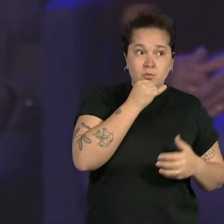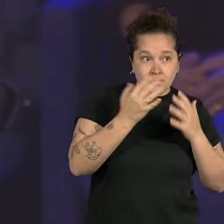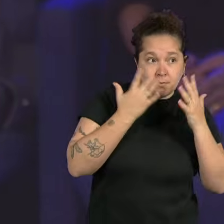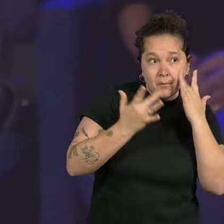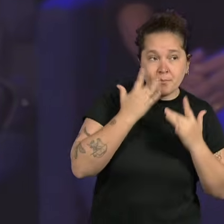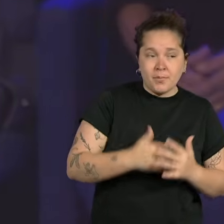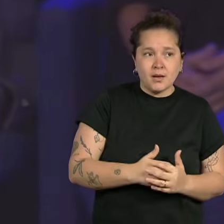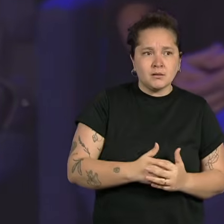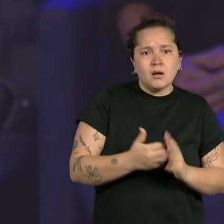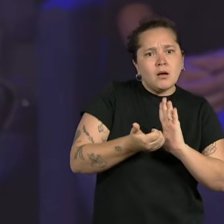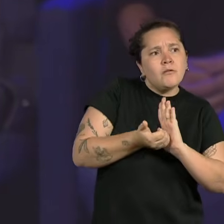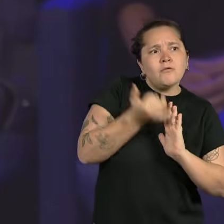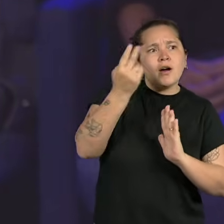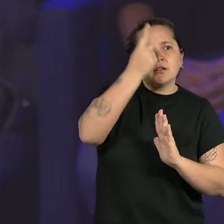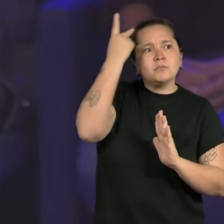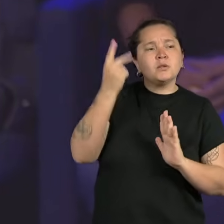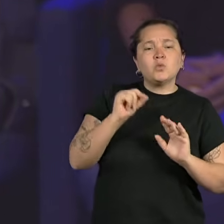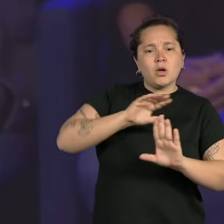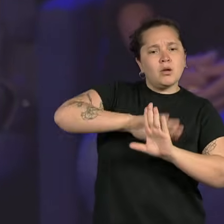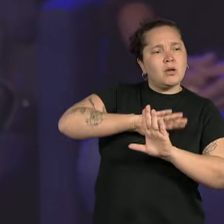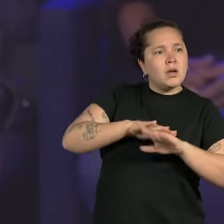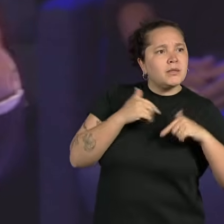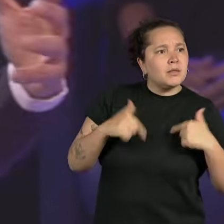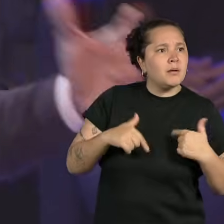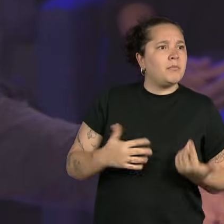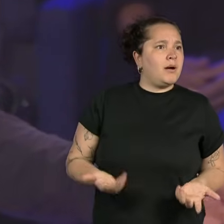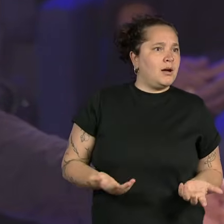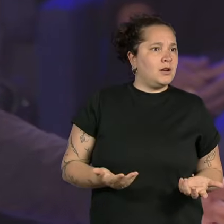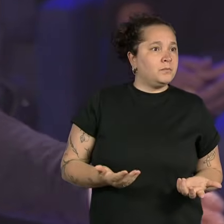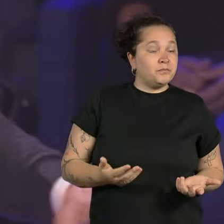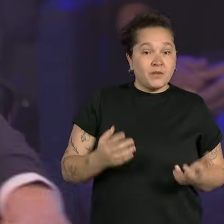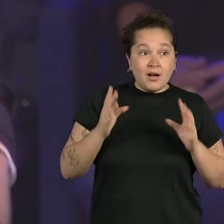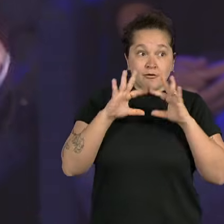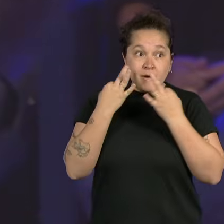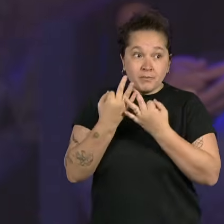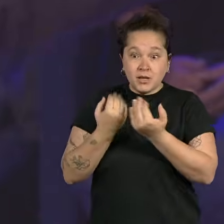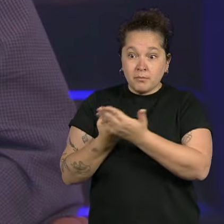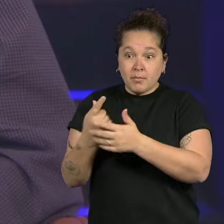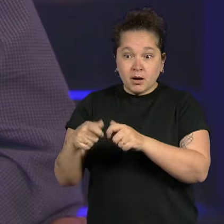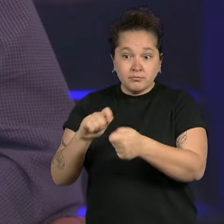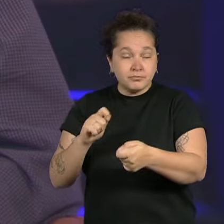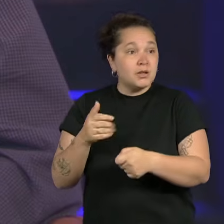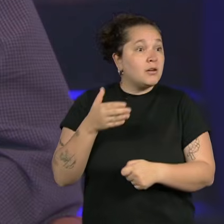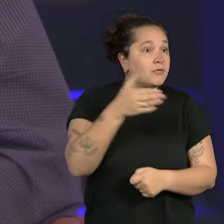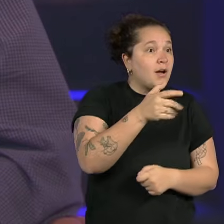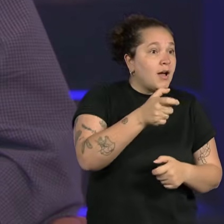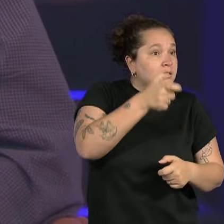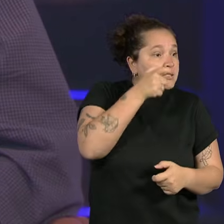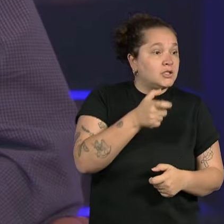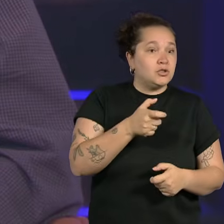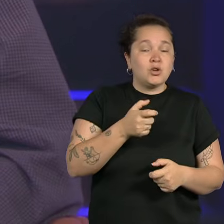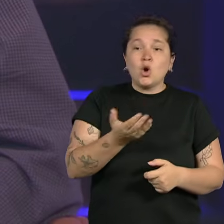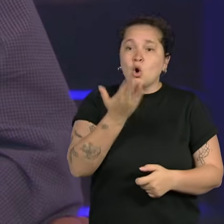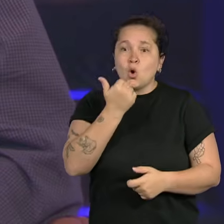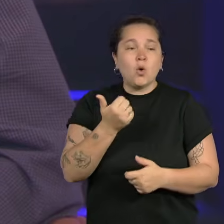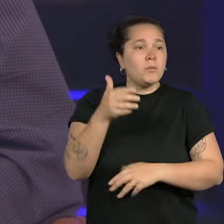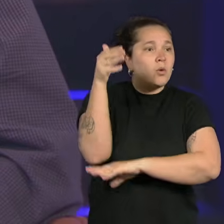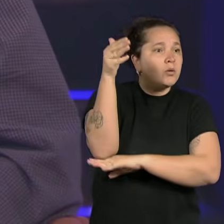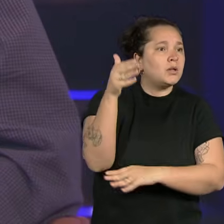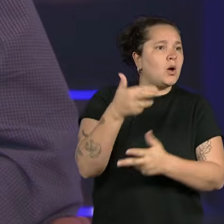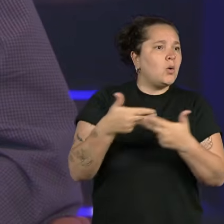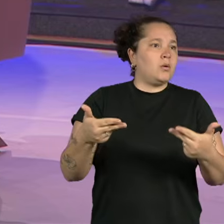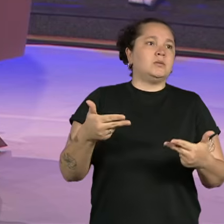a quantidade de gente que trabalha, as famílias que saem vão ver o teatro, aí vão para a cantina comer depois, aí vão para um hotel depois.